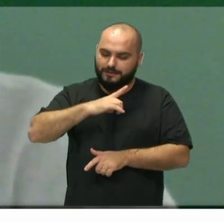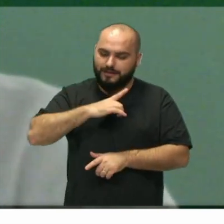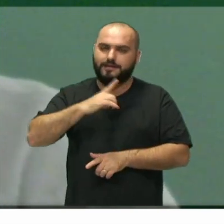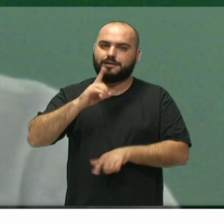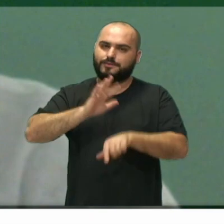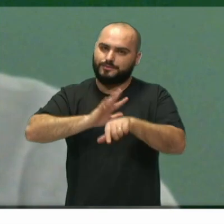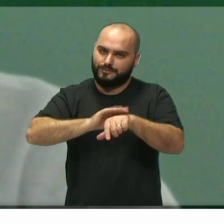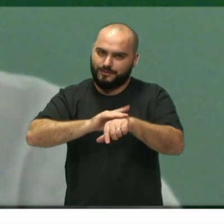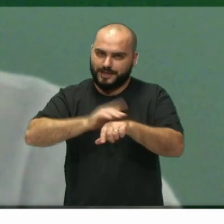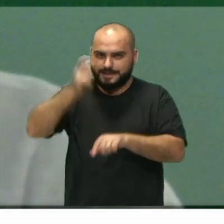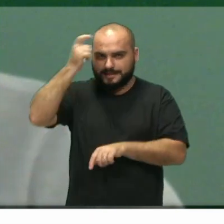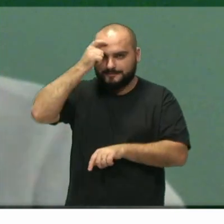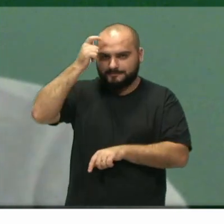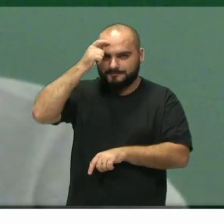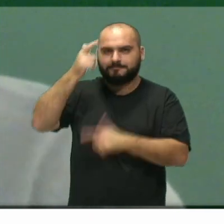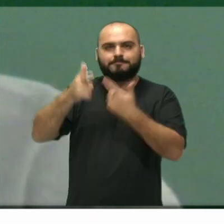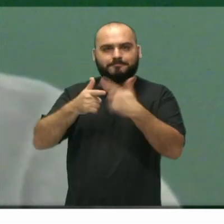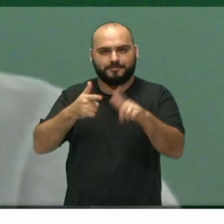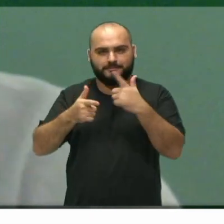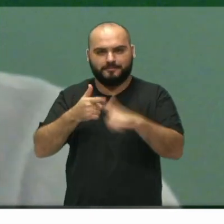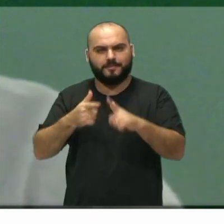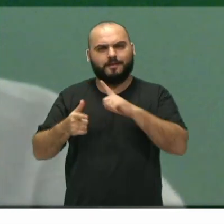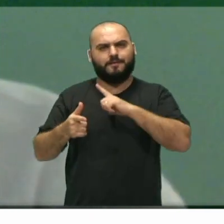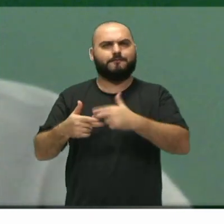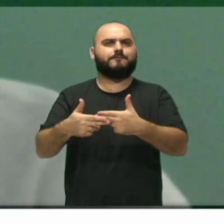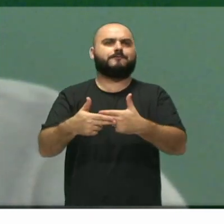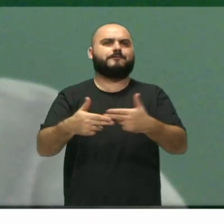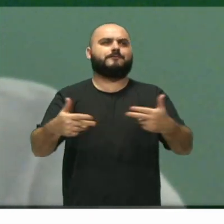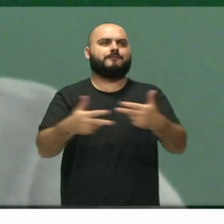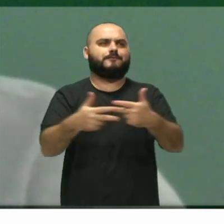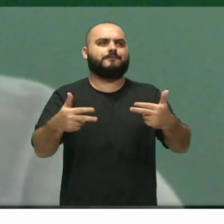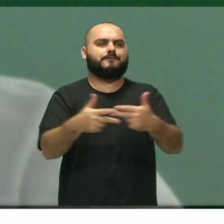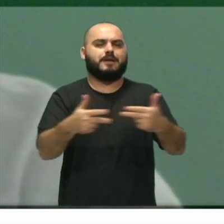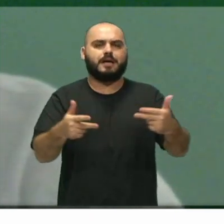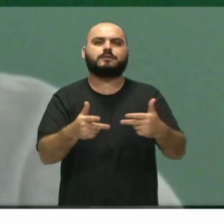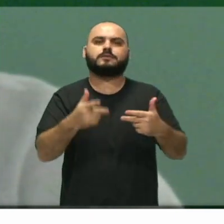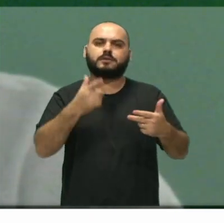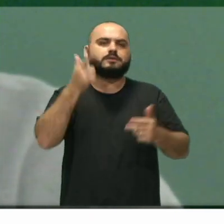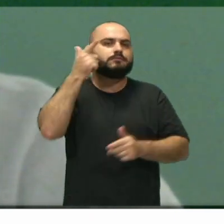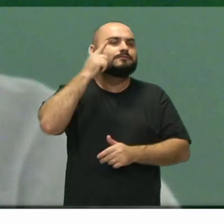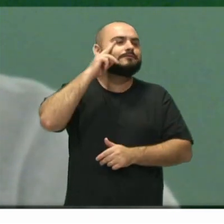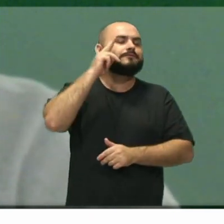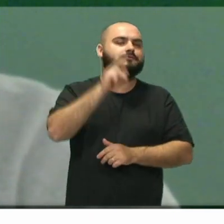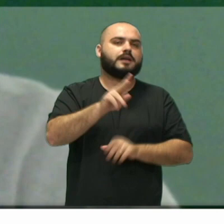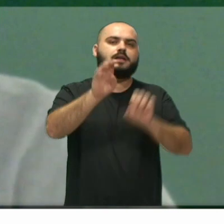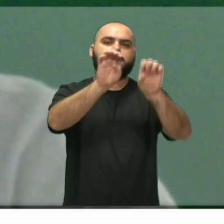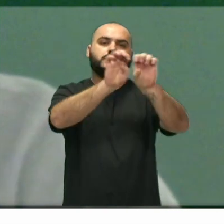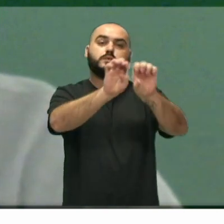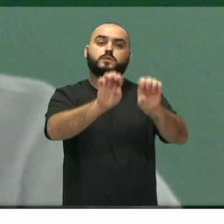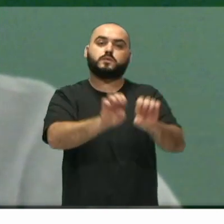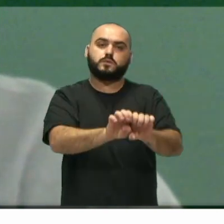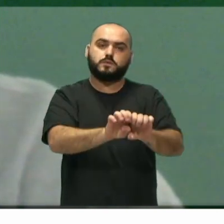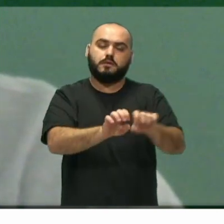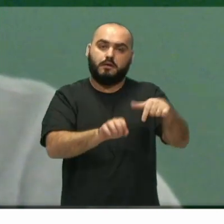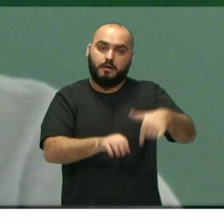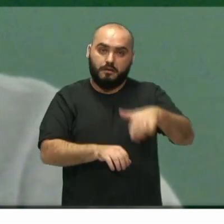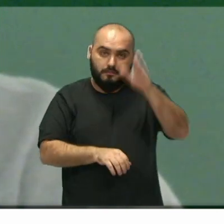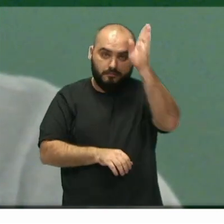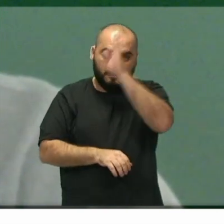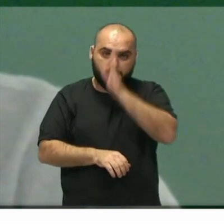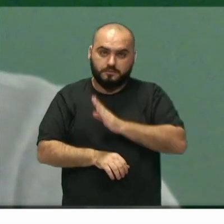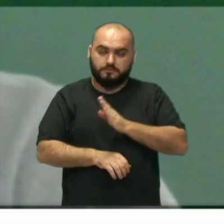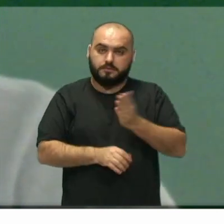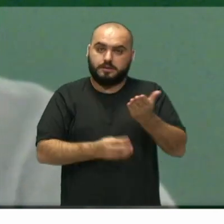mental. Tem uma série de coisas que a gente vê estruturais no Brasil a respeito de tratamento em termos de saúde